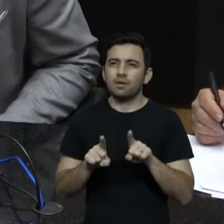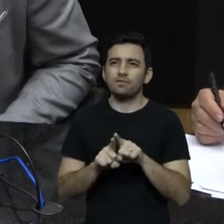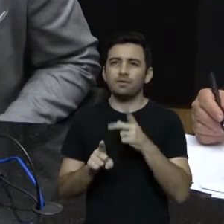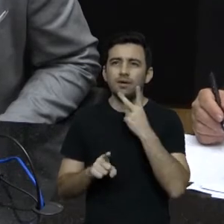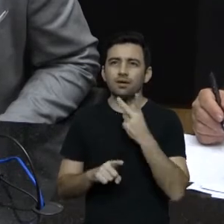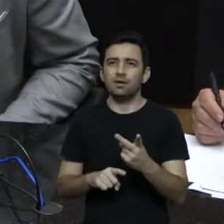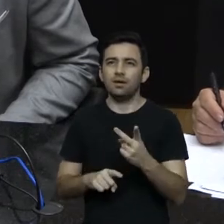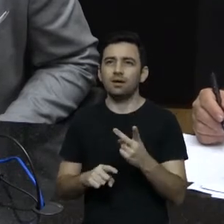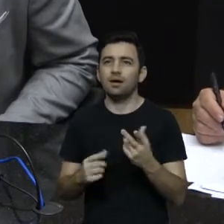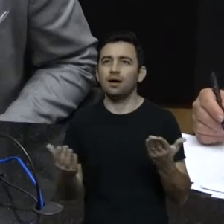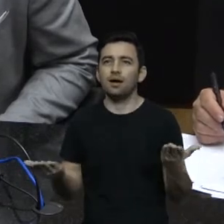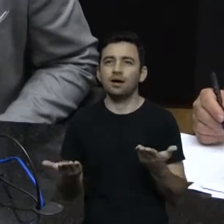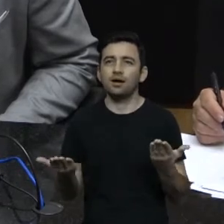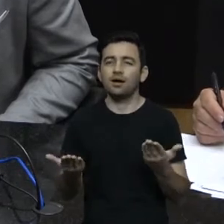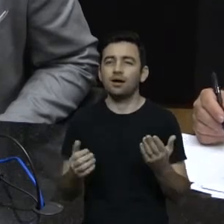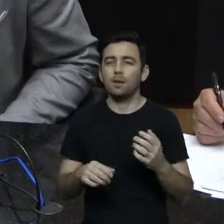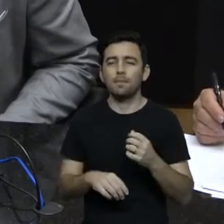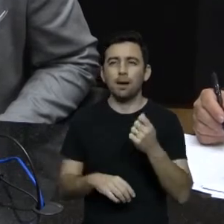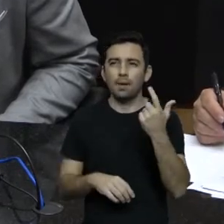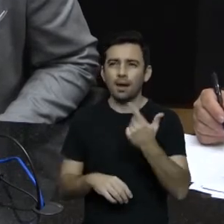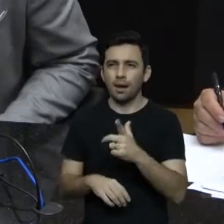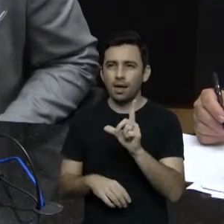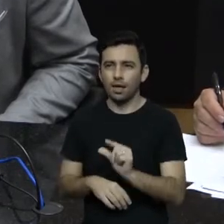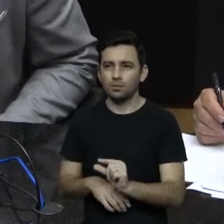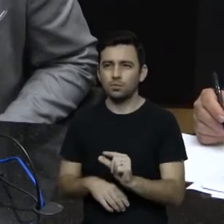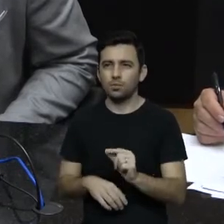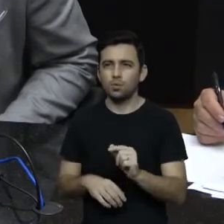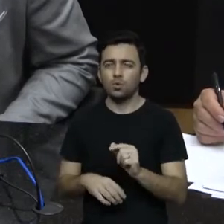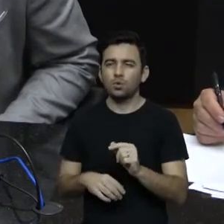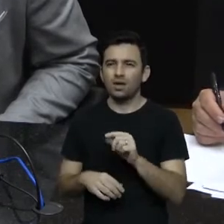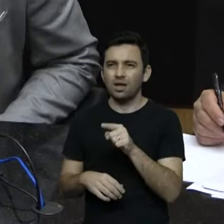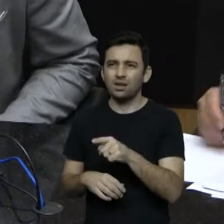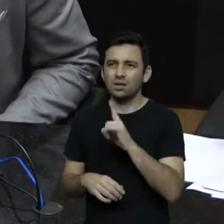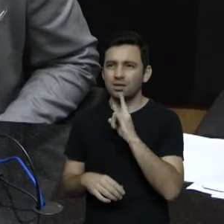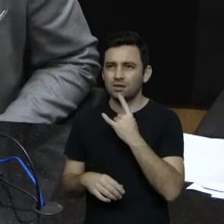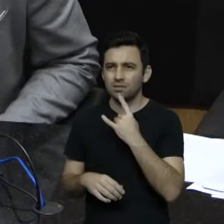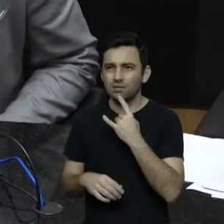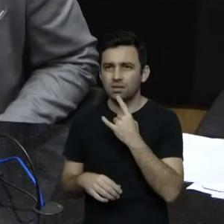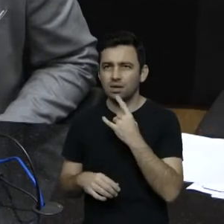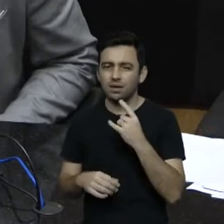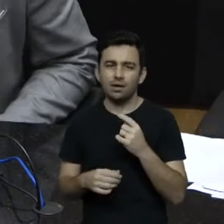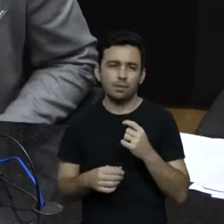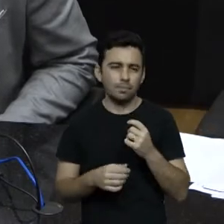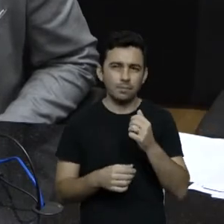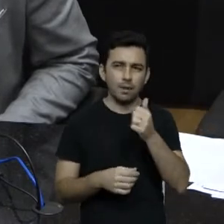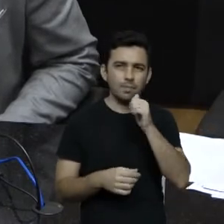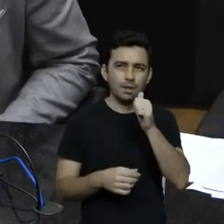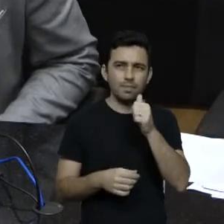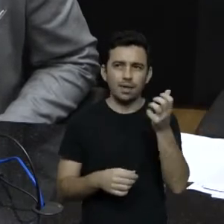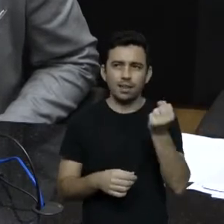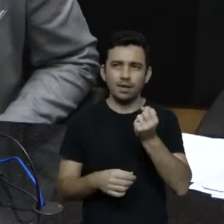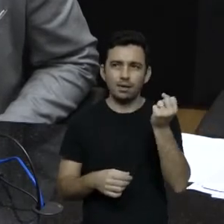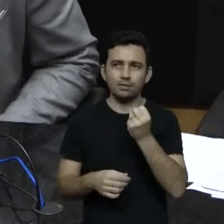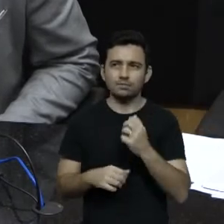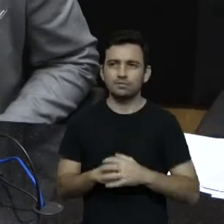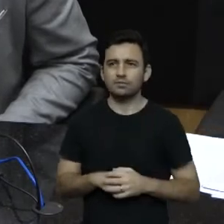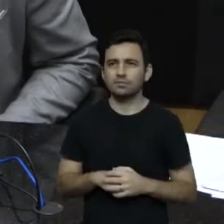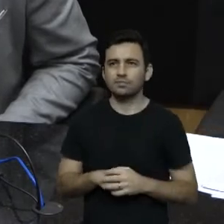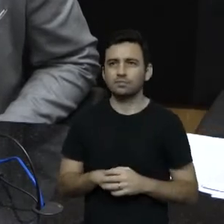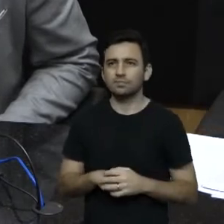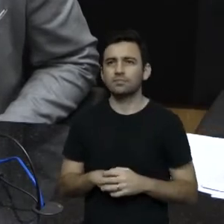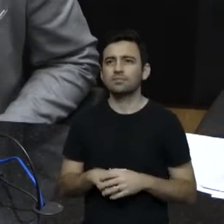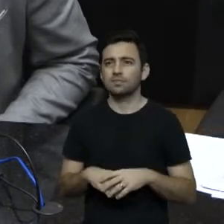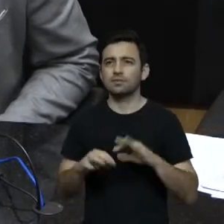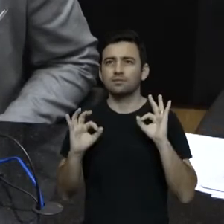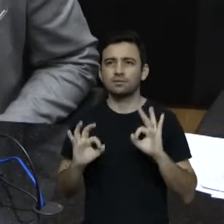agora que vai ficar mais barato whisky eu vou parar de tomar whisky para tomar leite Essa foi a do dia podem